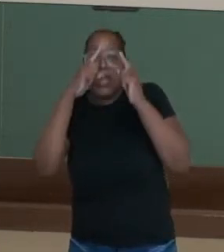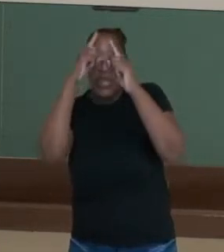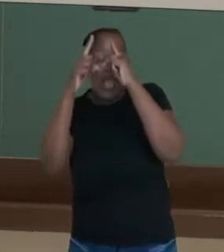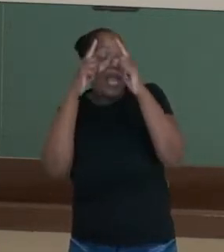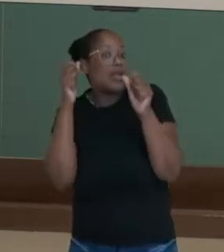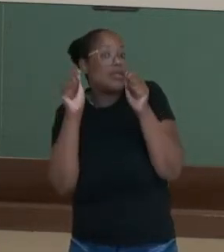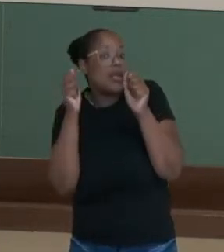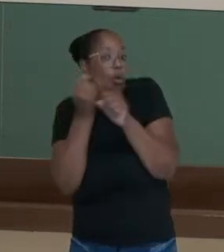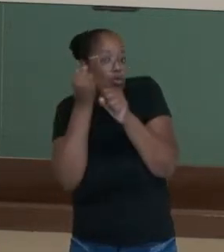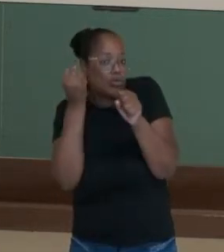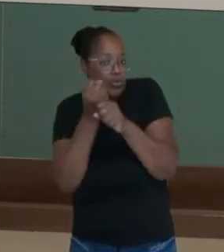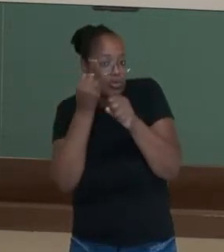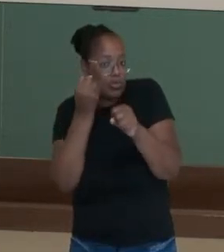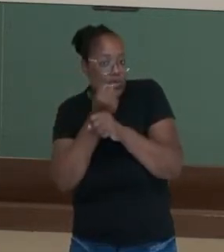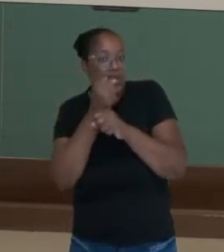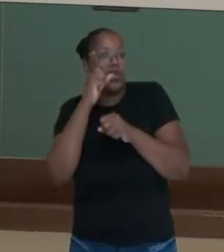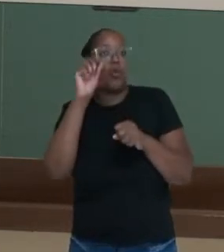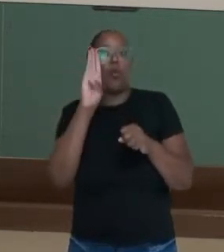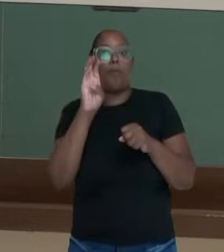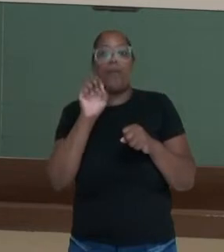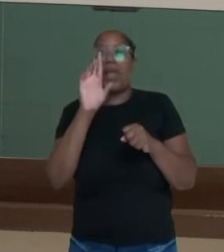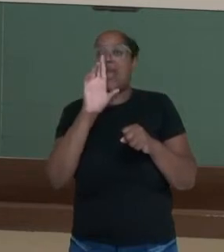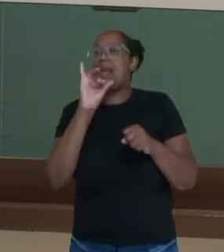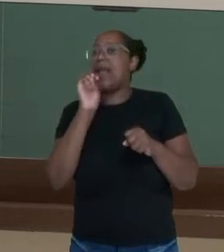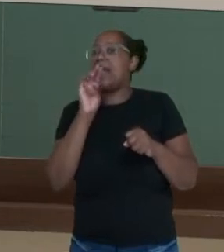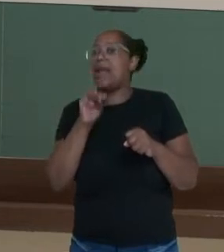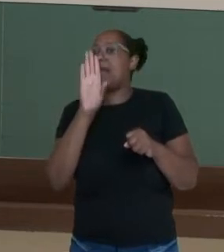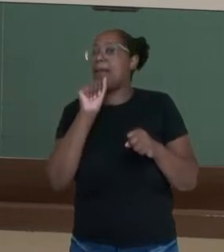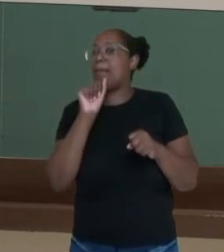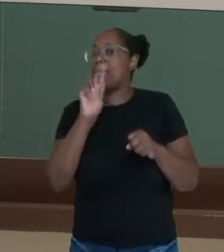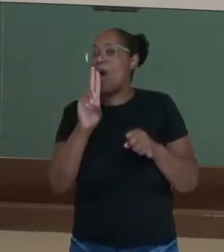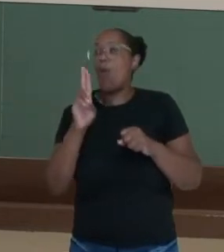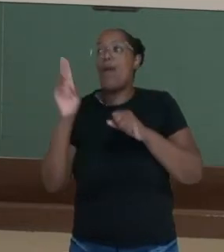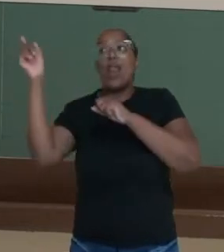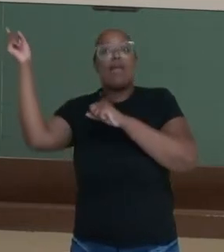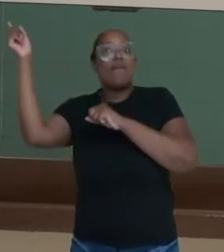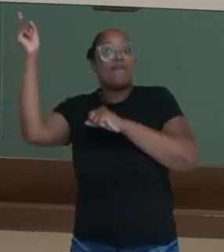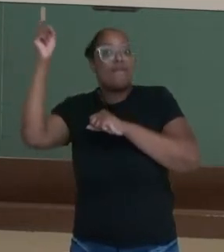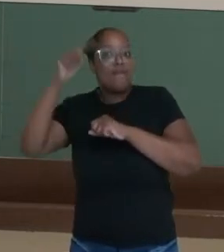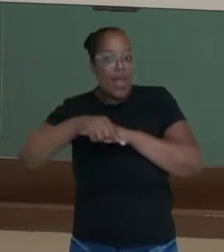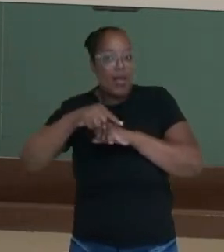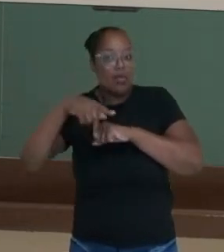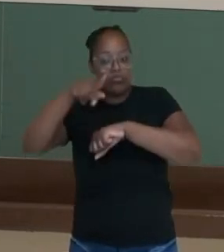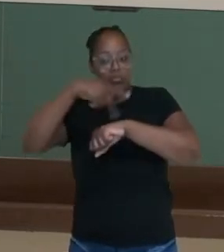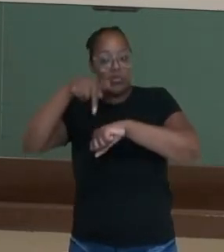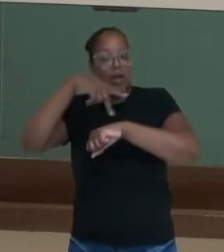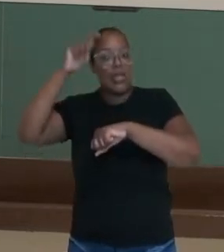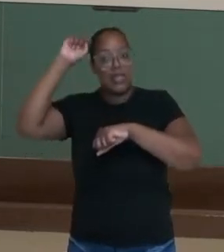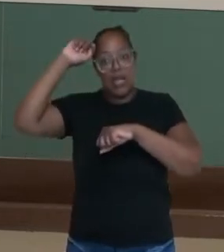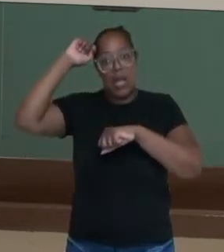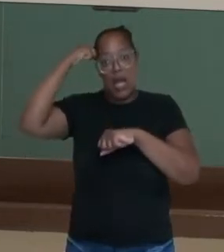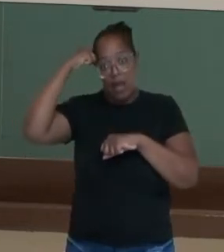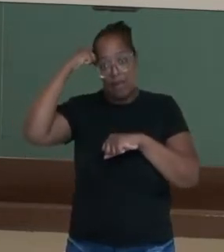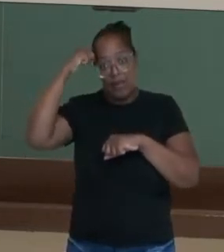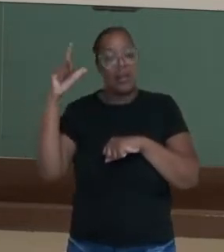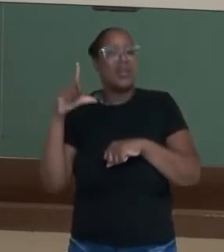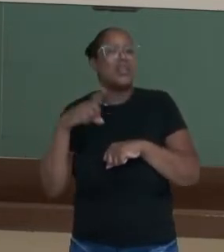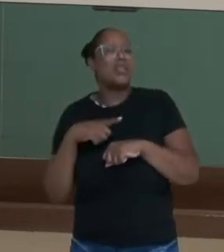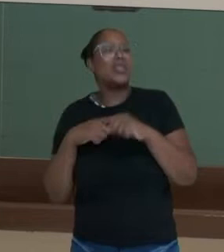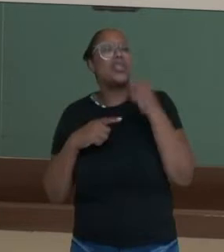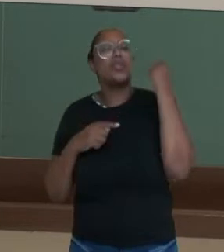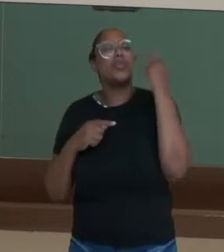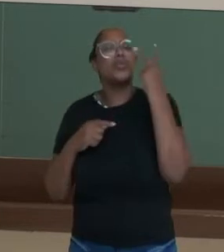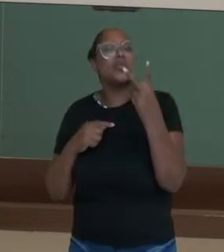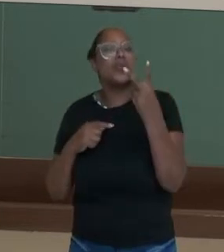capoeira, certo? Ele foi trazido pelos africanos, tá? E na África ele tinha